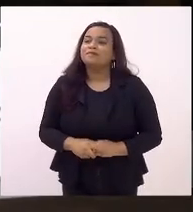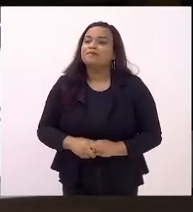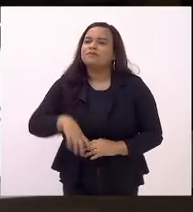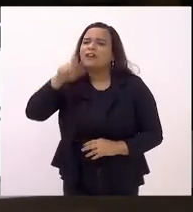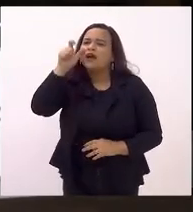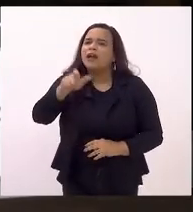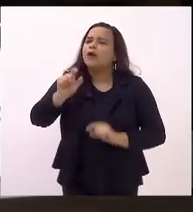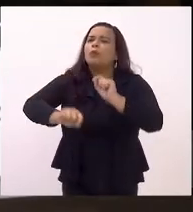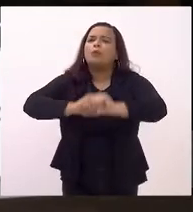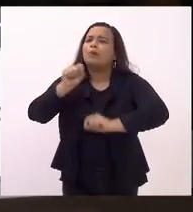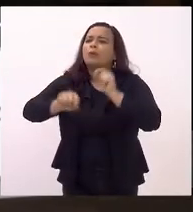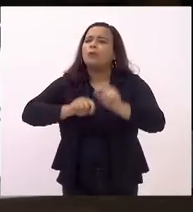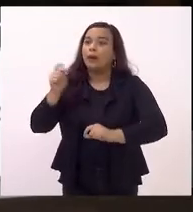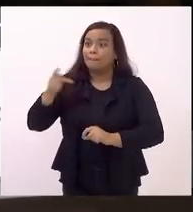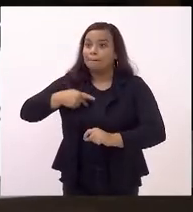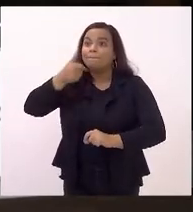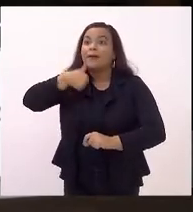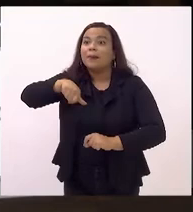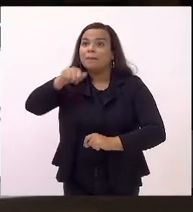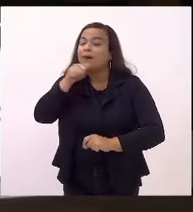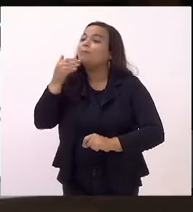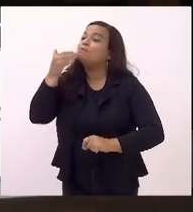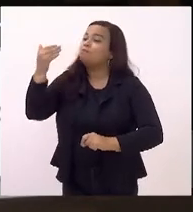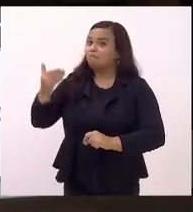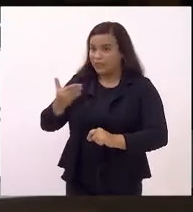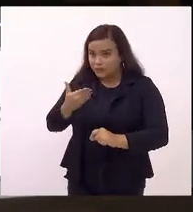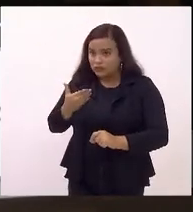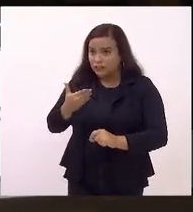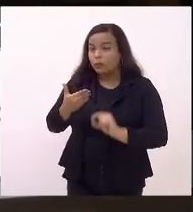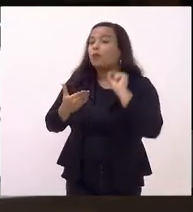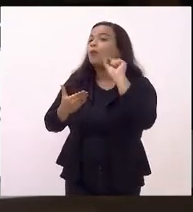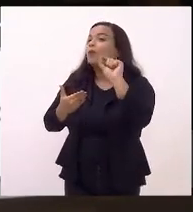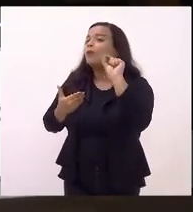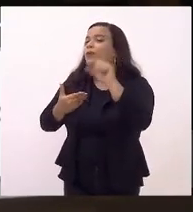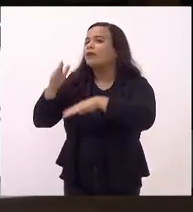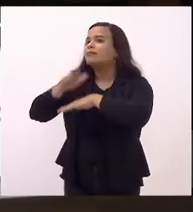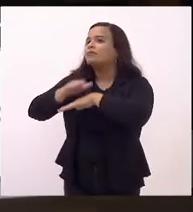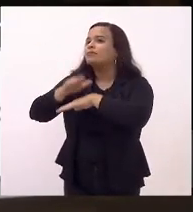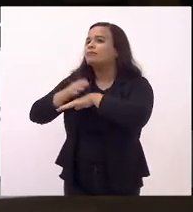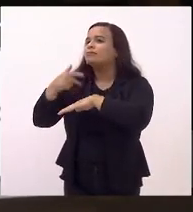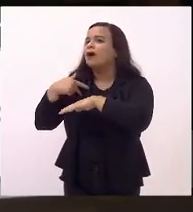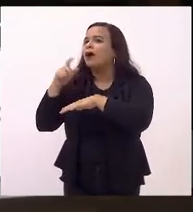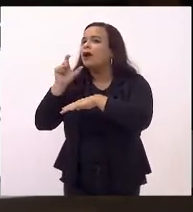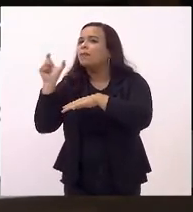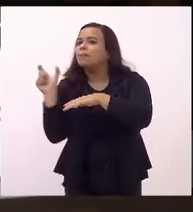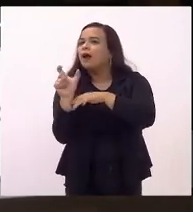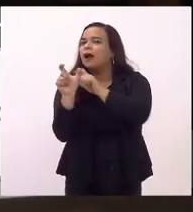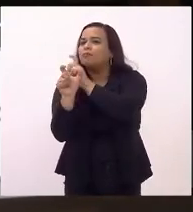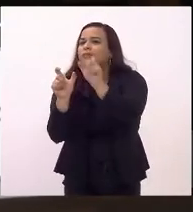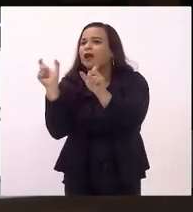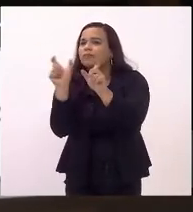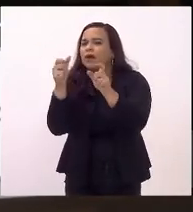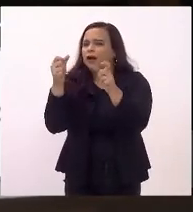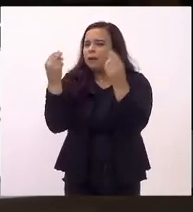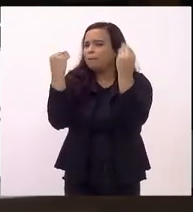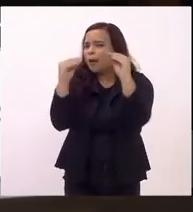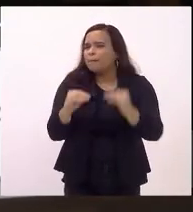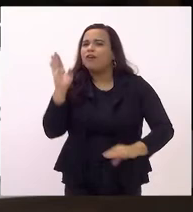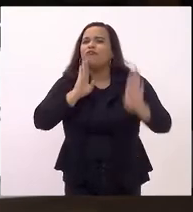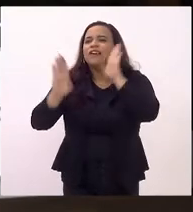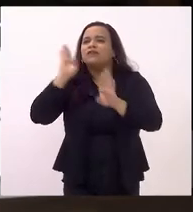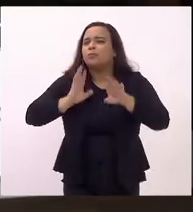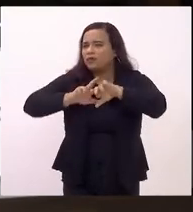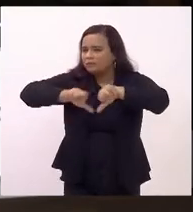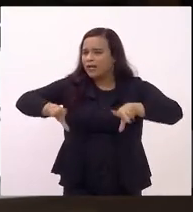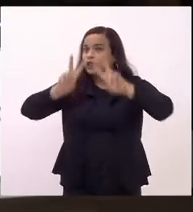interessante que minha mãe ela pediu para que eu colocasse algumas palavras no Facebook sobre este